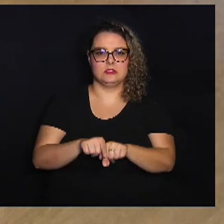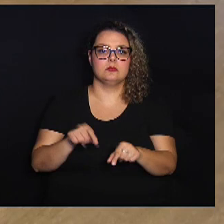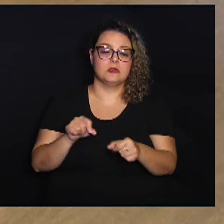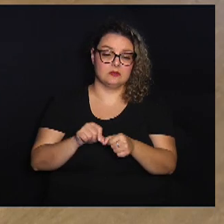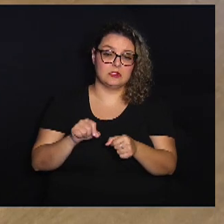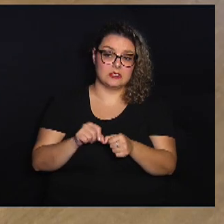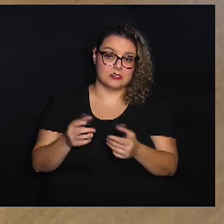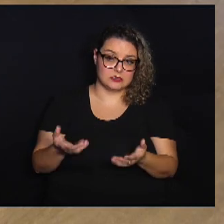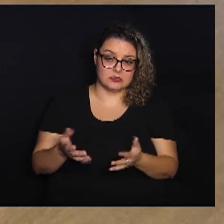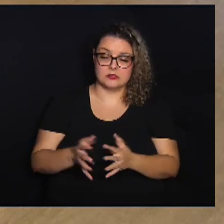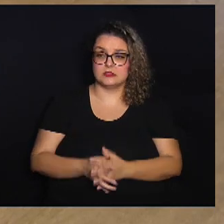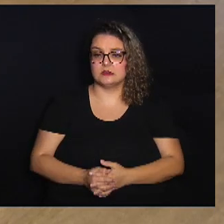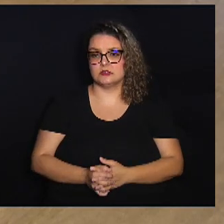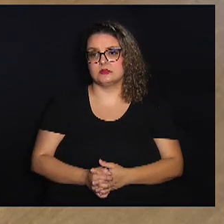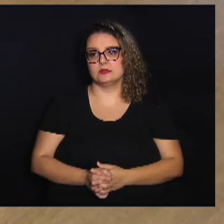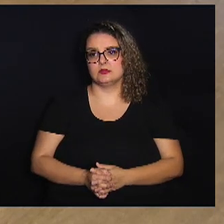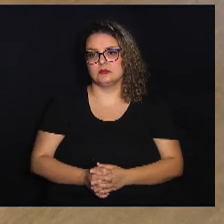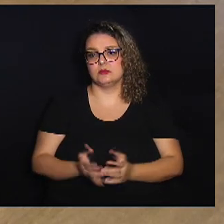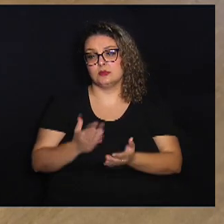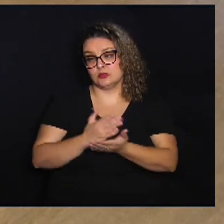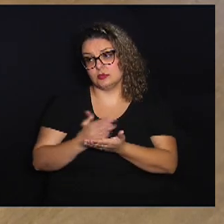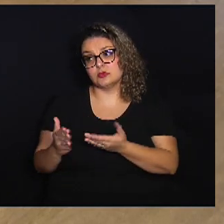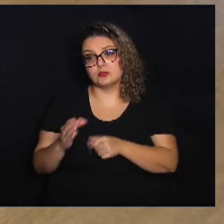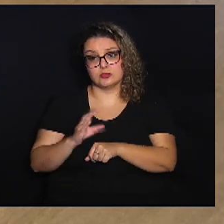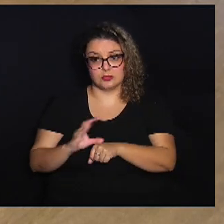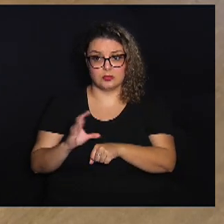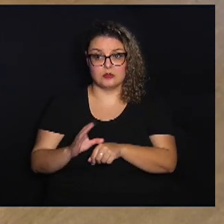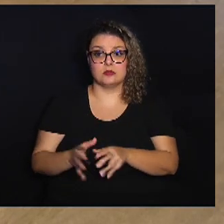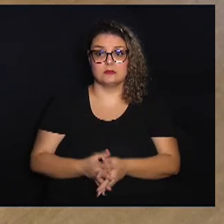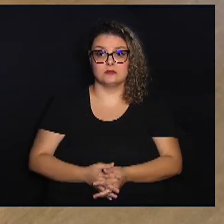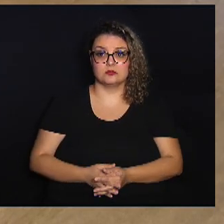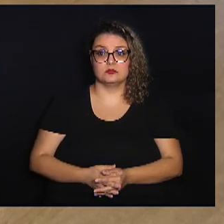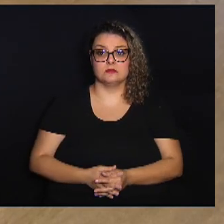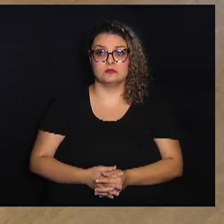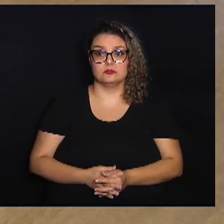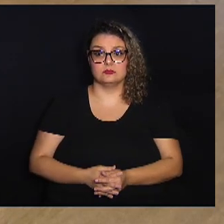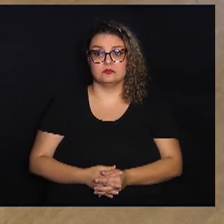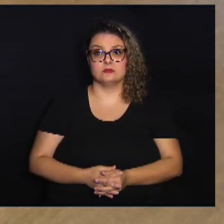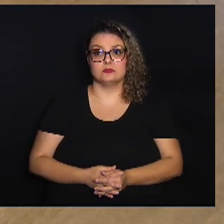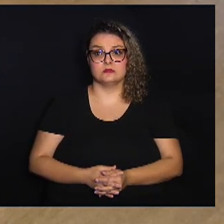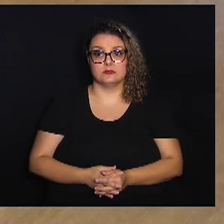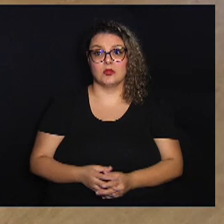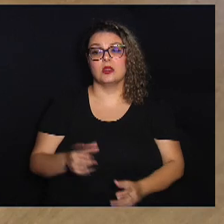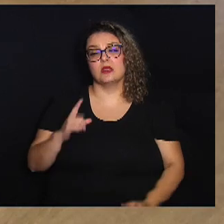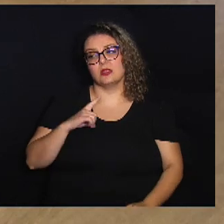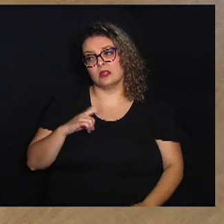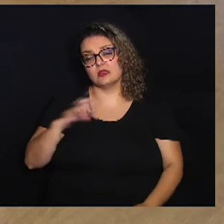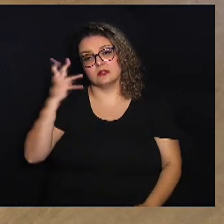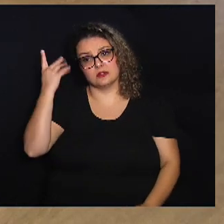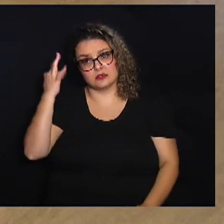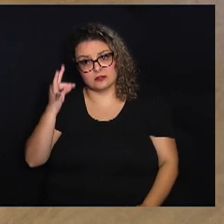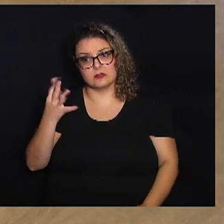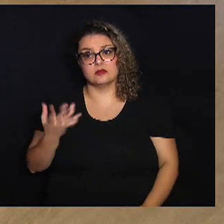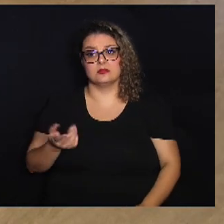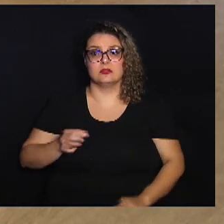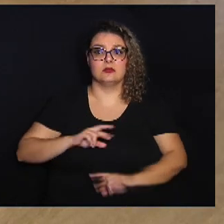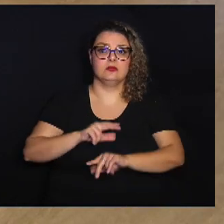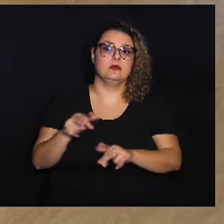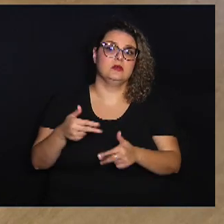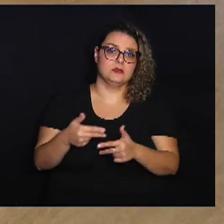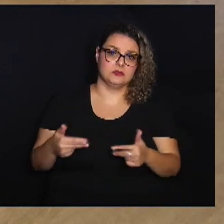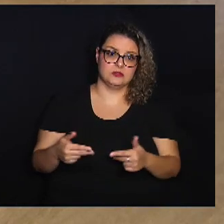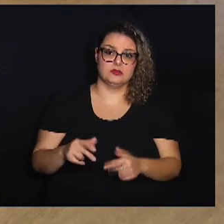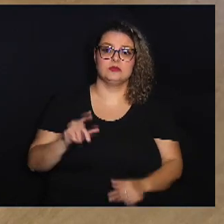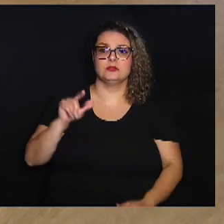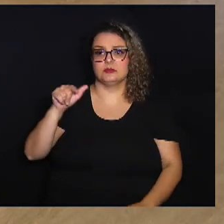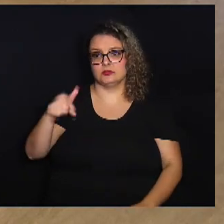né? Logo no começo do curso, e tem muita teoria, tem muita coisa assim, que